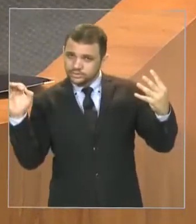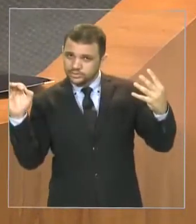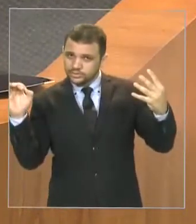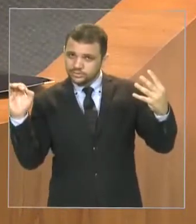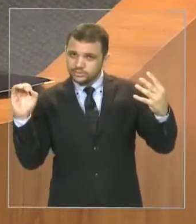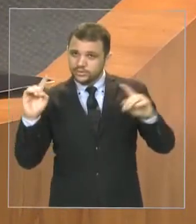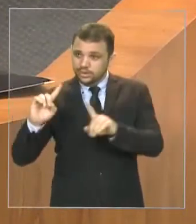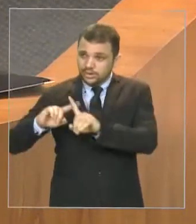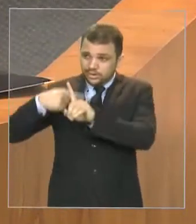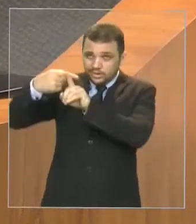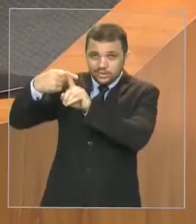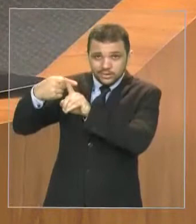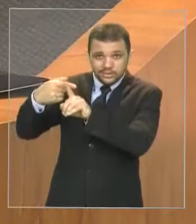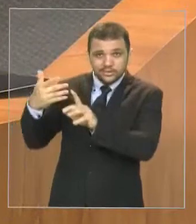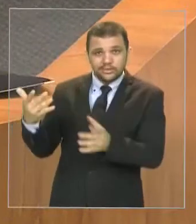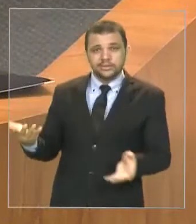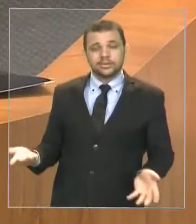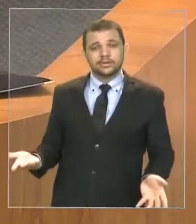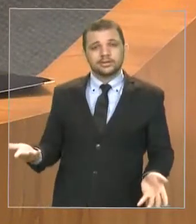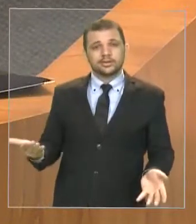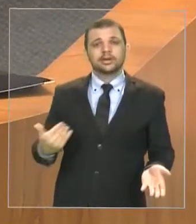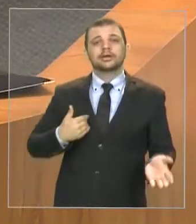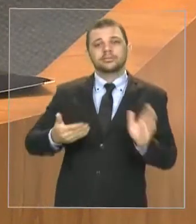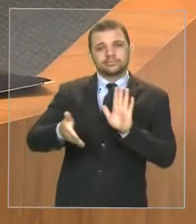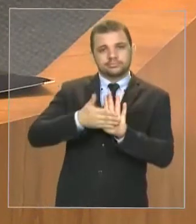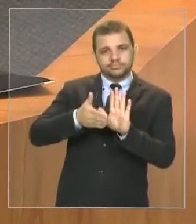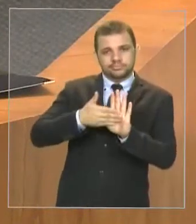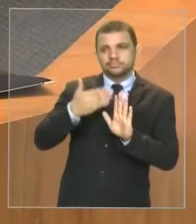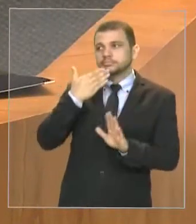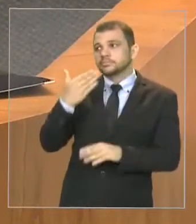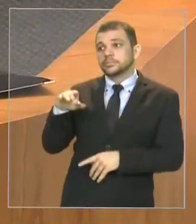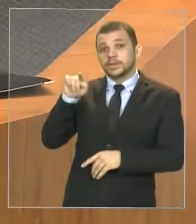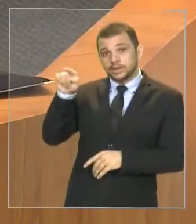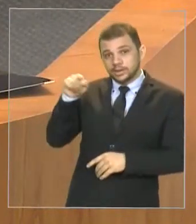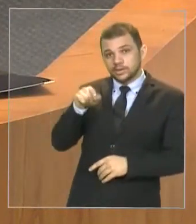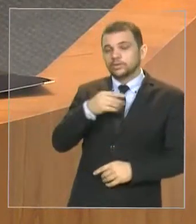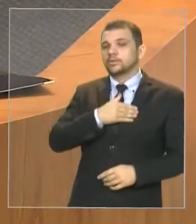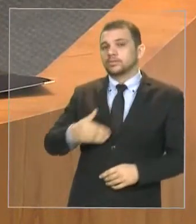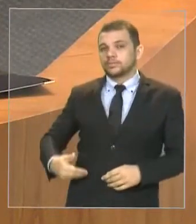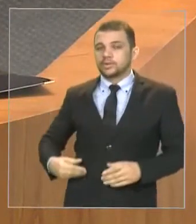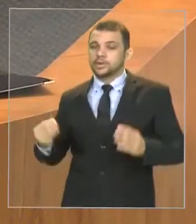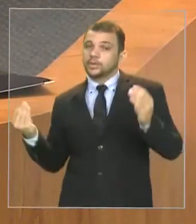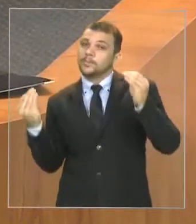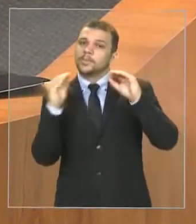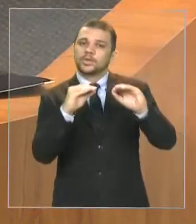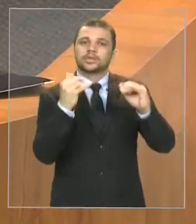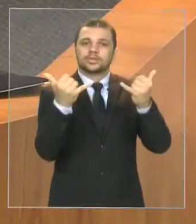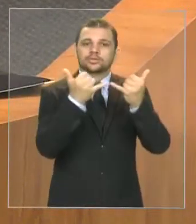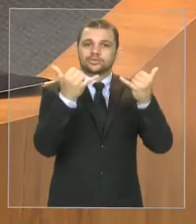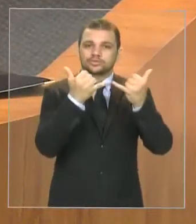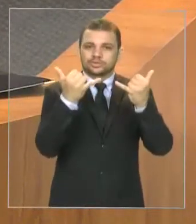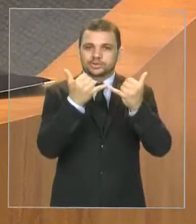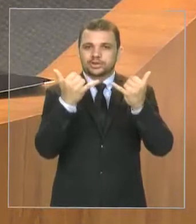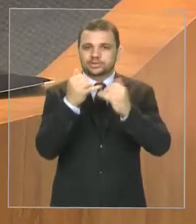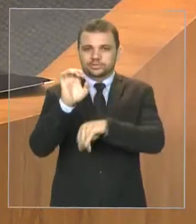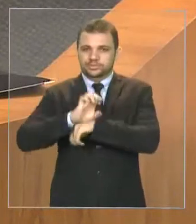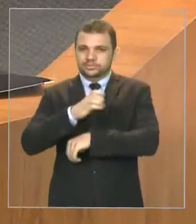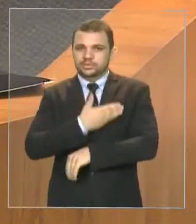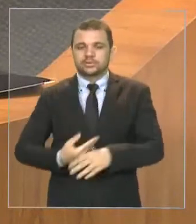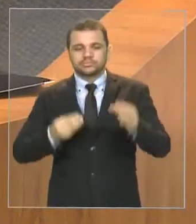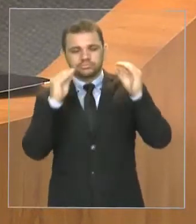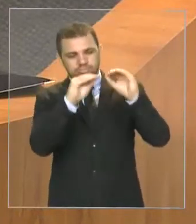coloque no site oficial do Estado a relação de todas as escolas, com a reforma que foi